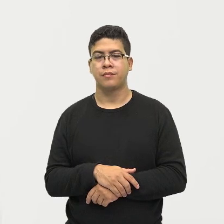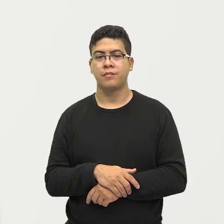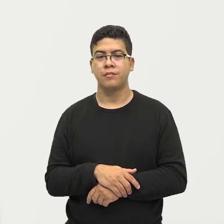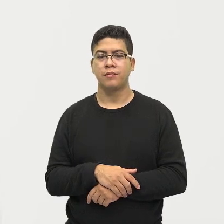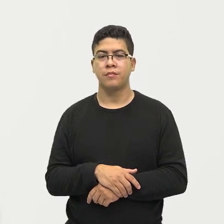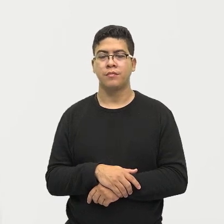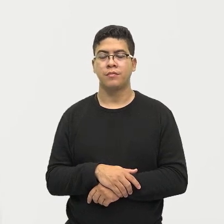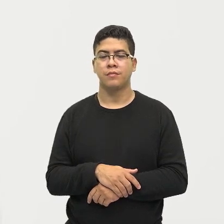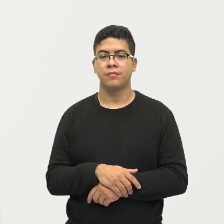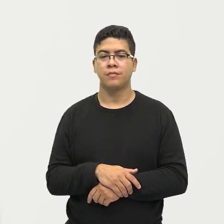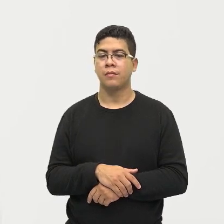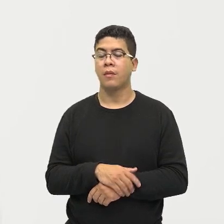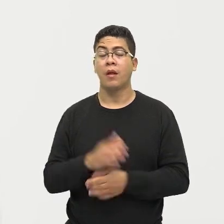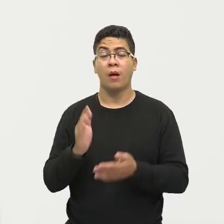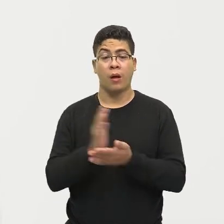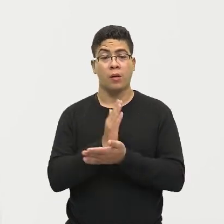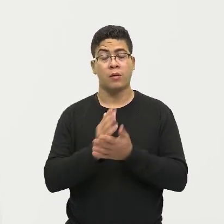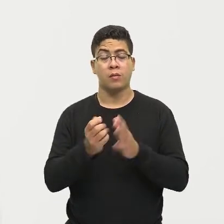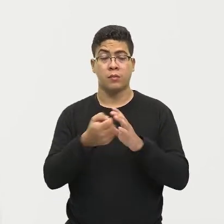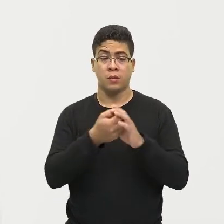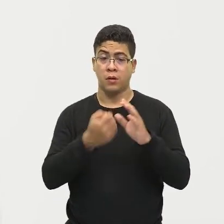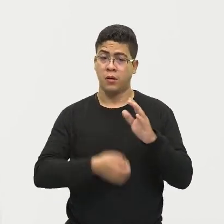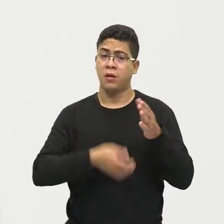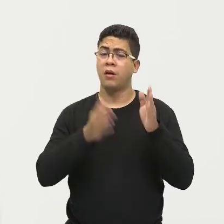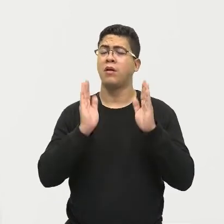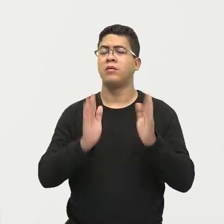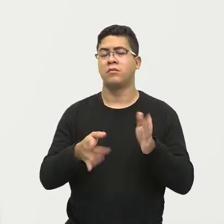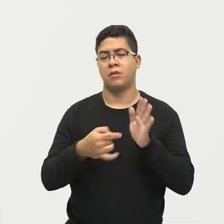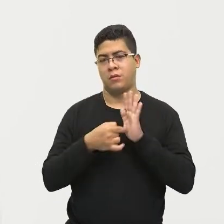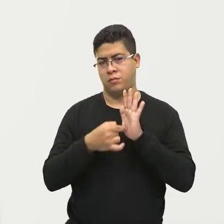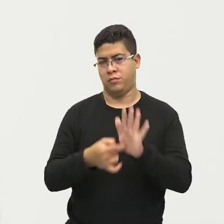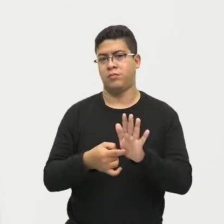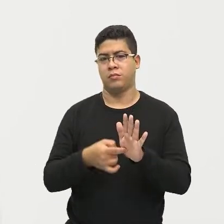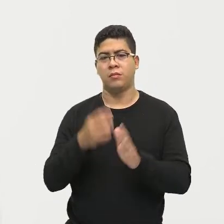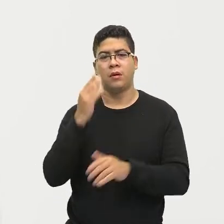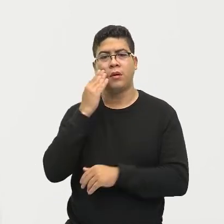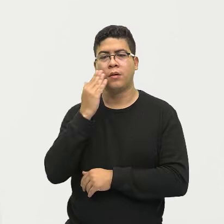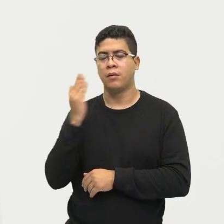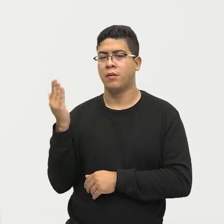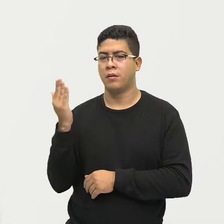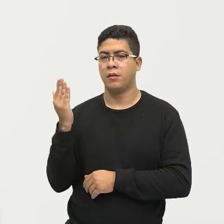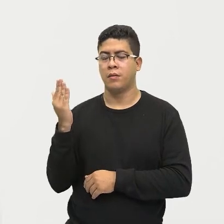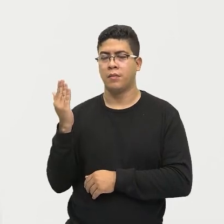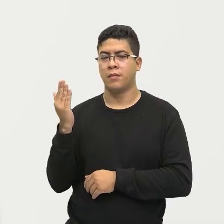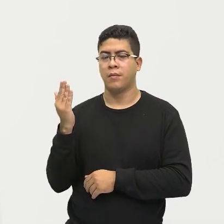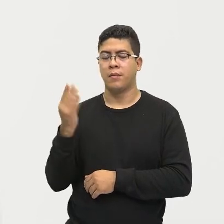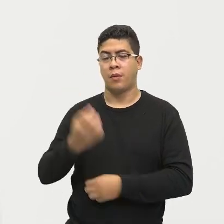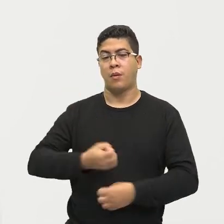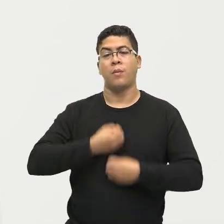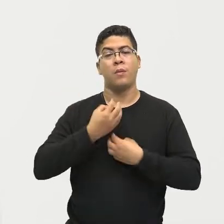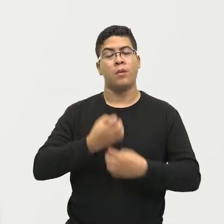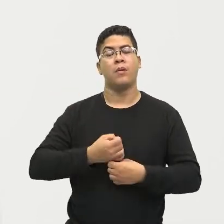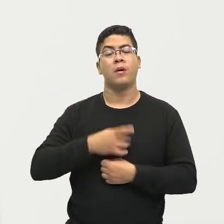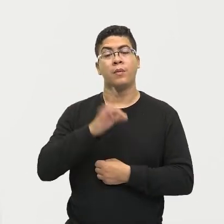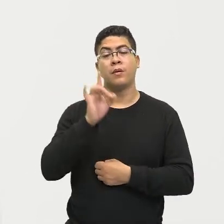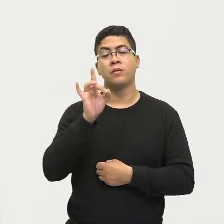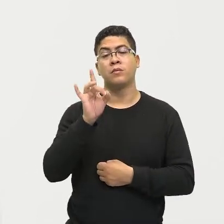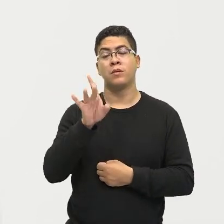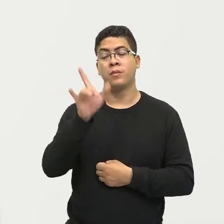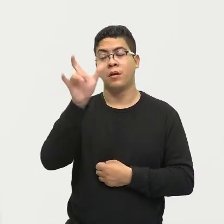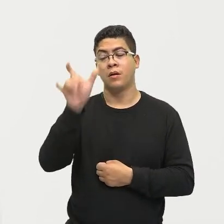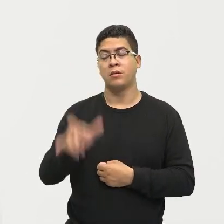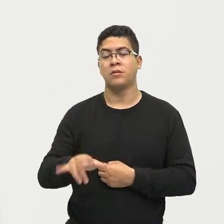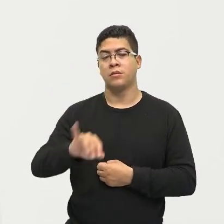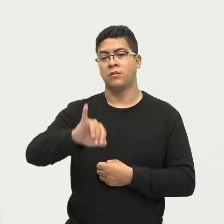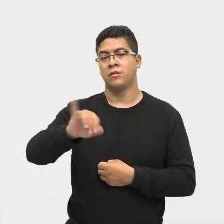alguma característica, já que nós falamos. Vejam bem. Poema só para Jaime Ovalle. Quando